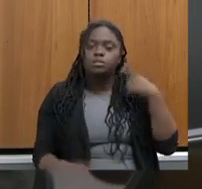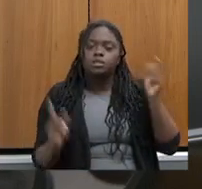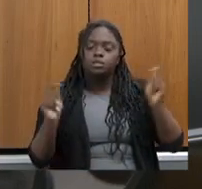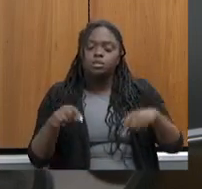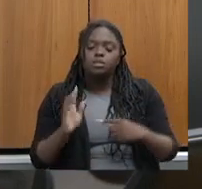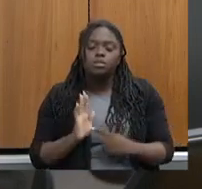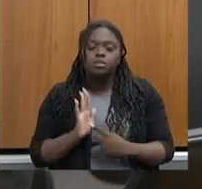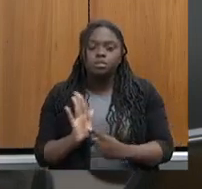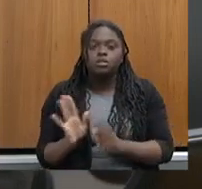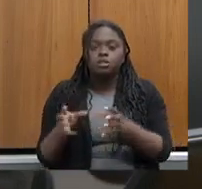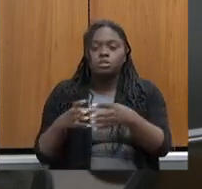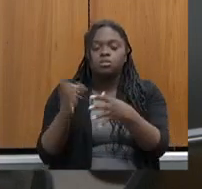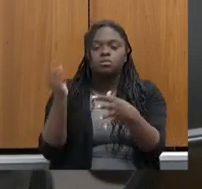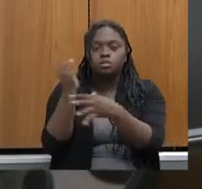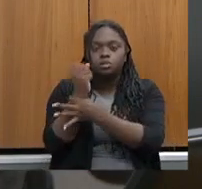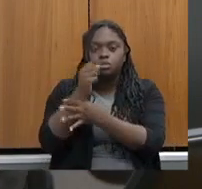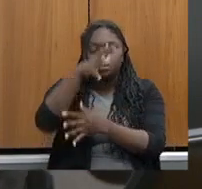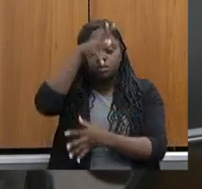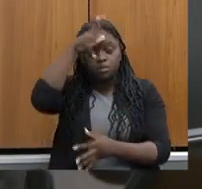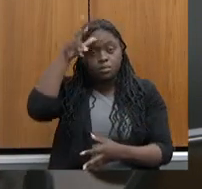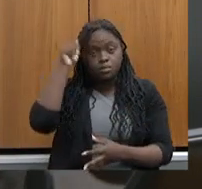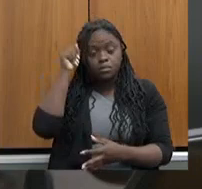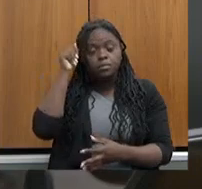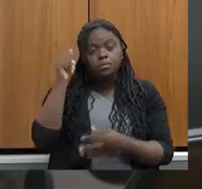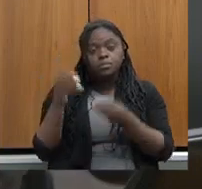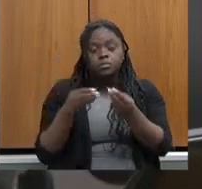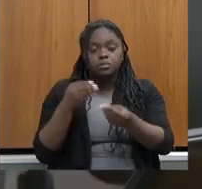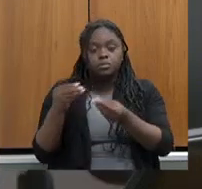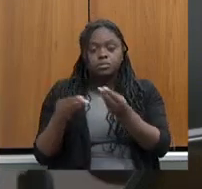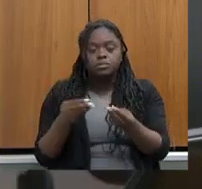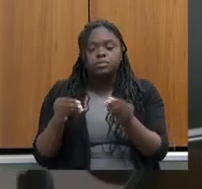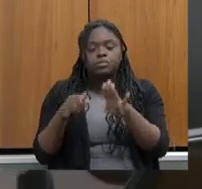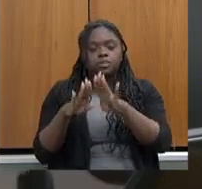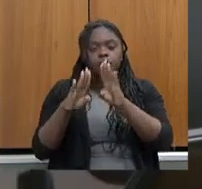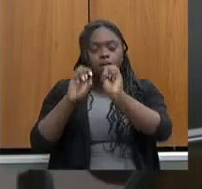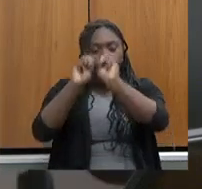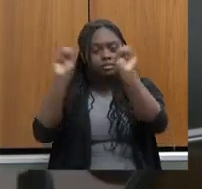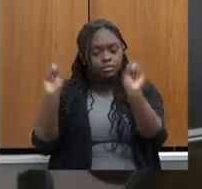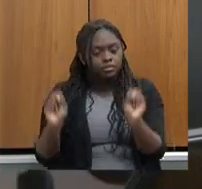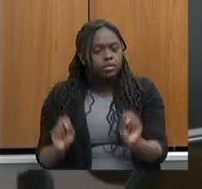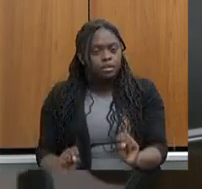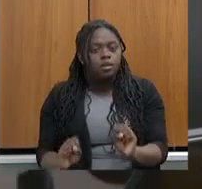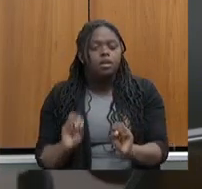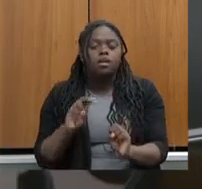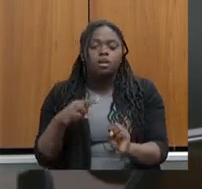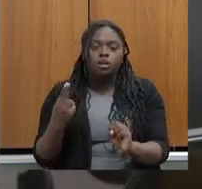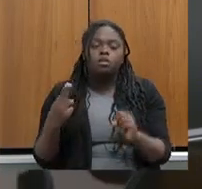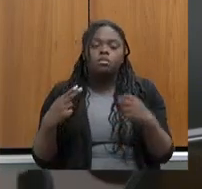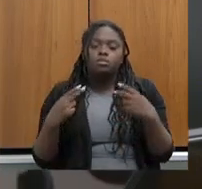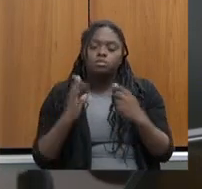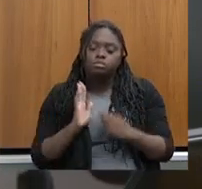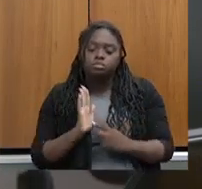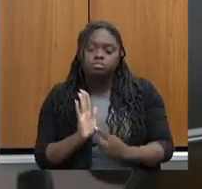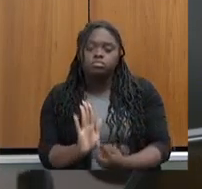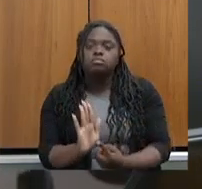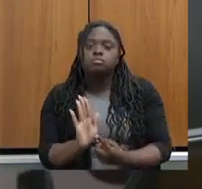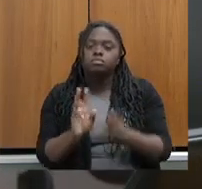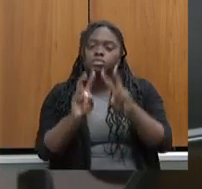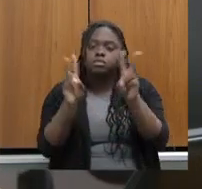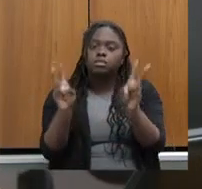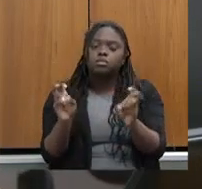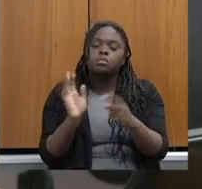na comissão de Segurança Pública através da plataforma silés ou pessoalmente requerimentos contendo recomendações referentes ao tema